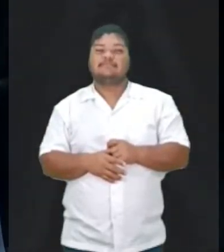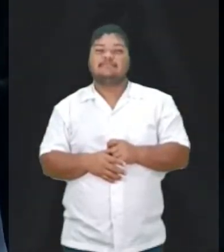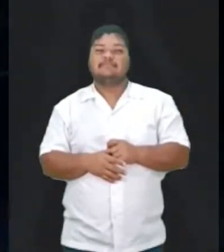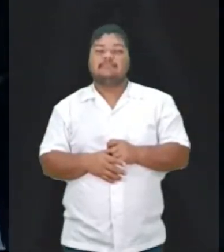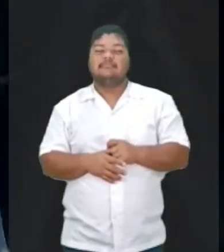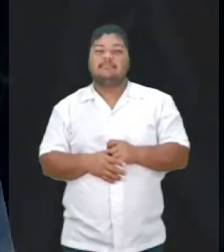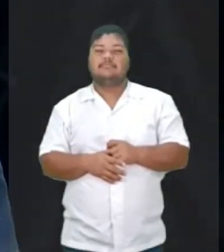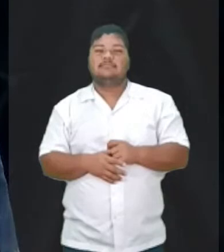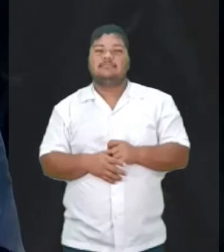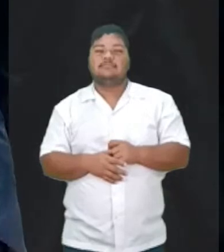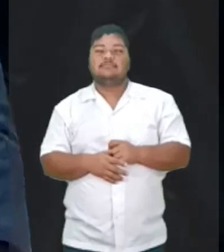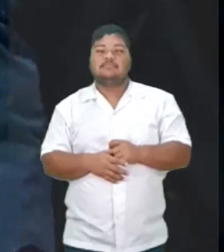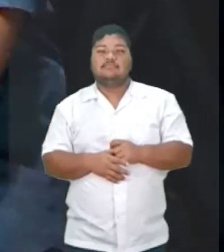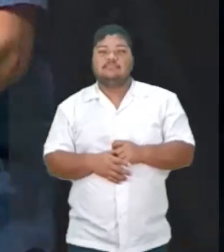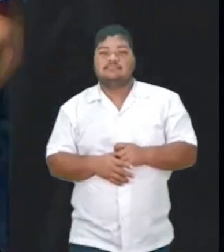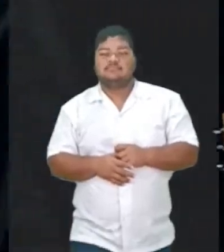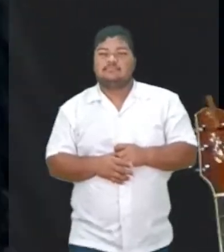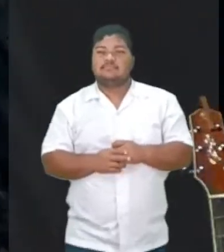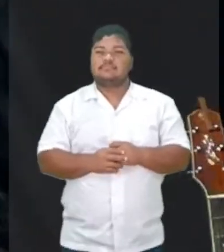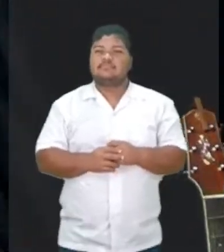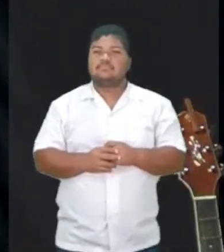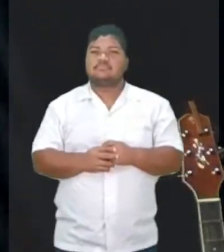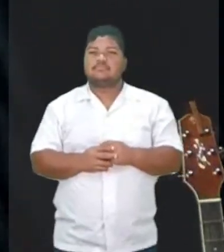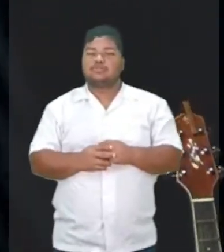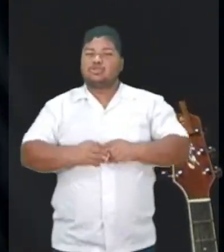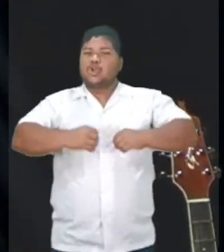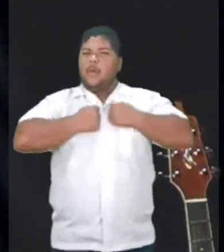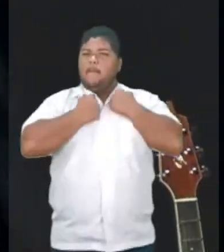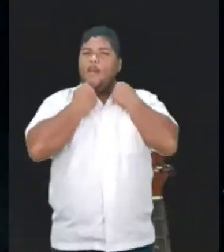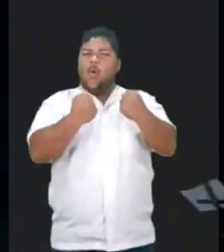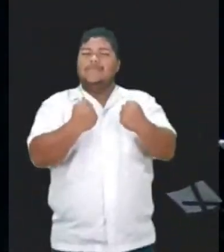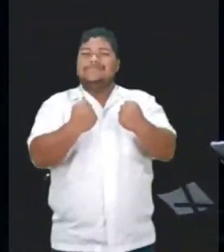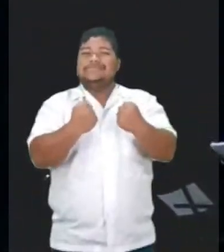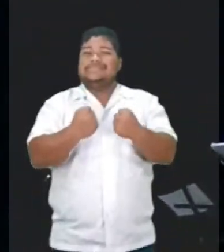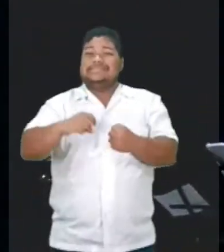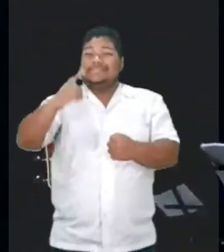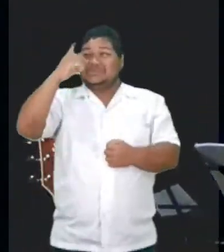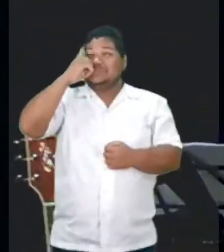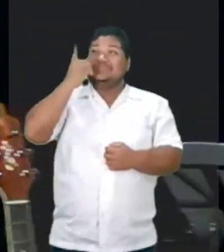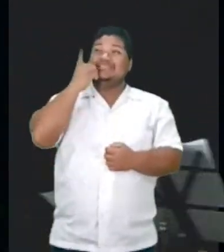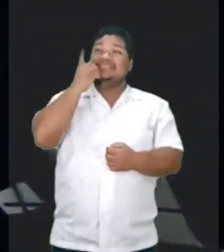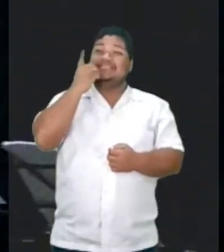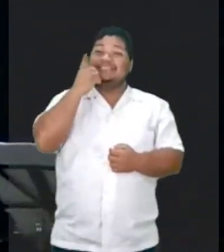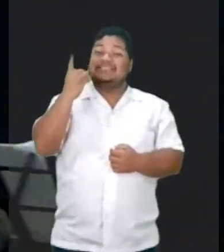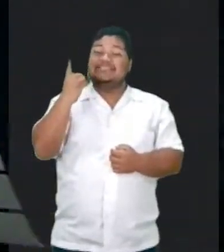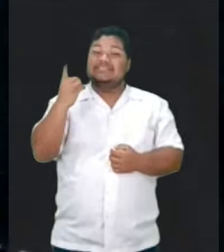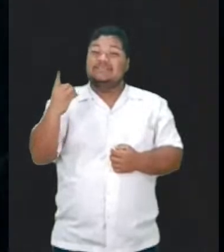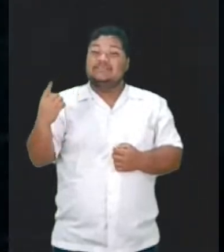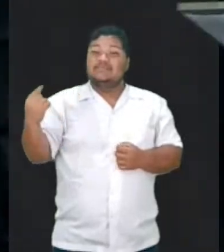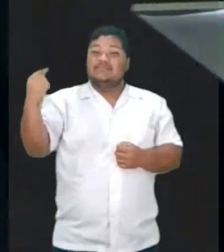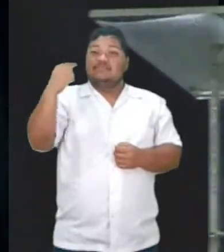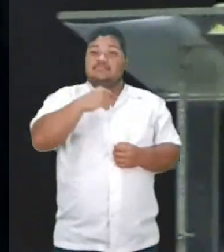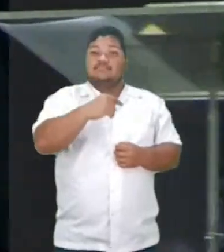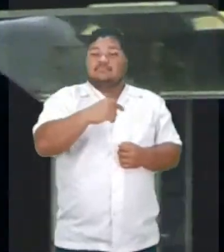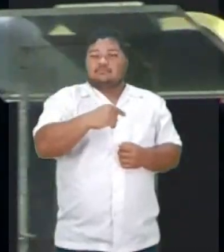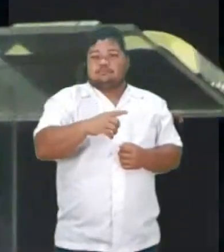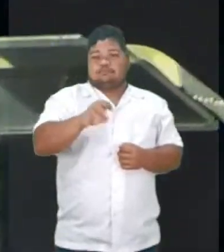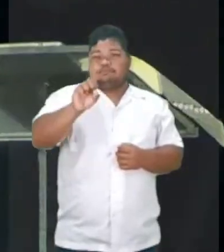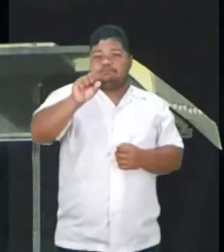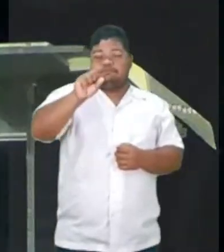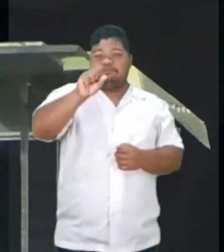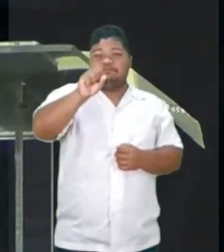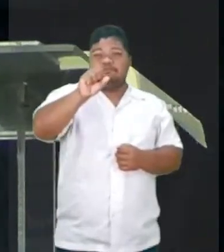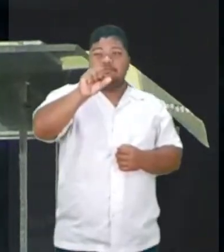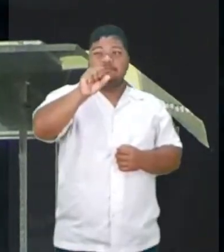poder fosse por água abaixo, no dia em que ele resolveu invadir a Rússia, e aquele ano foi um